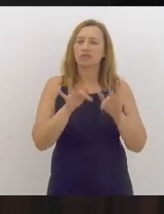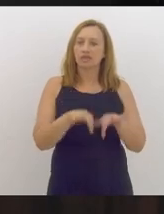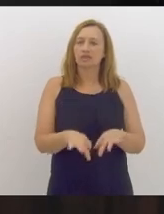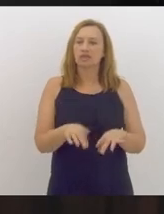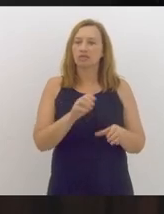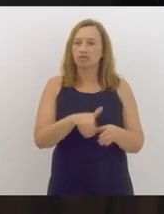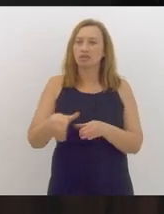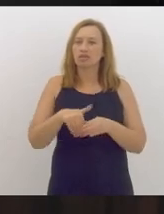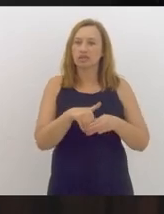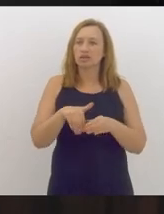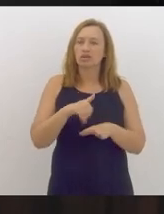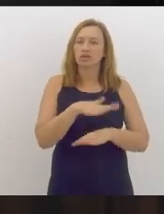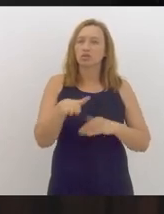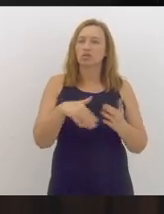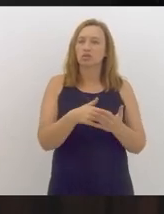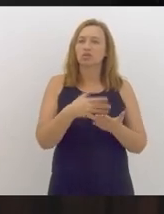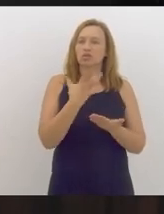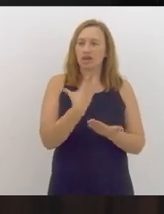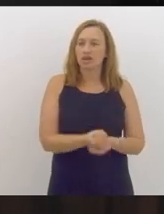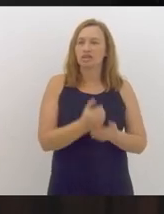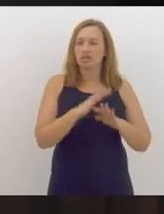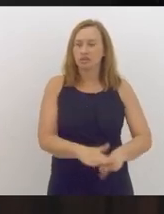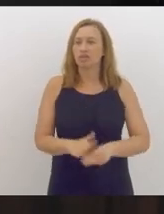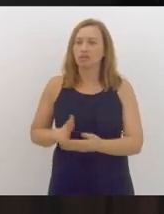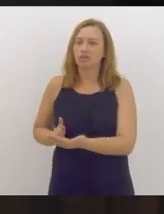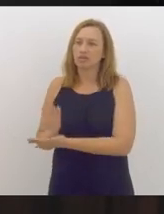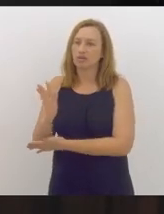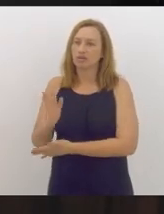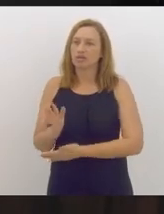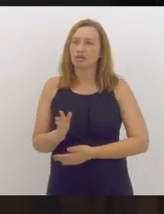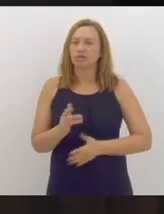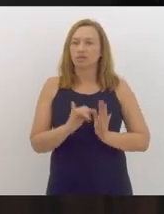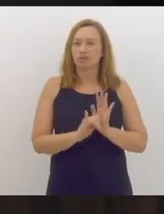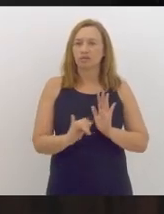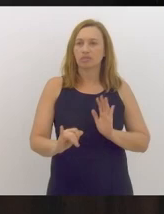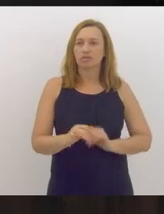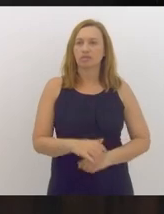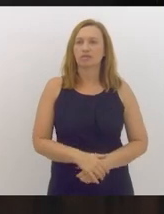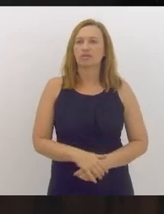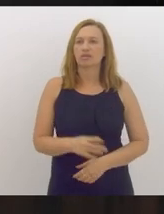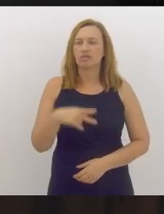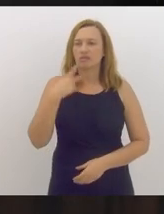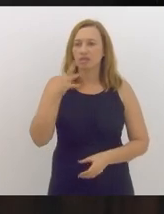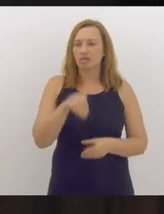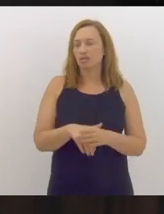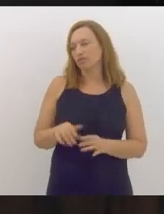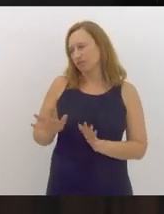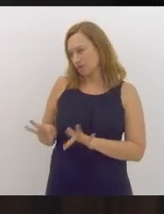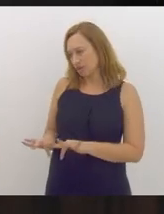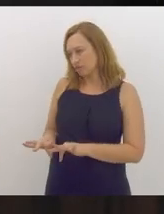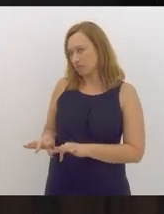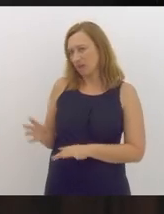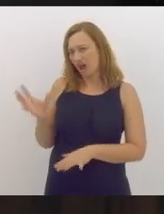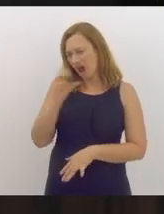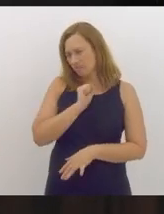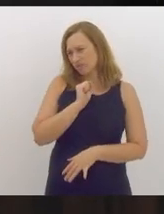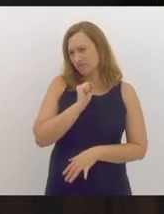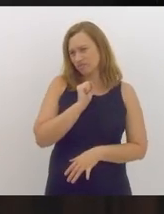discussão, em votação. Se os que aprovam permaneçam como estão, aprovado, vai autógrafo. Declaração de voto, presidente. Muito